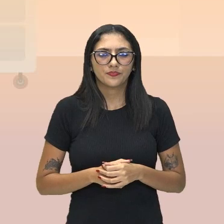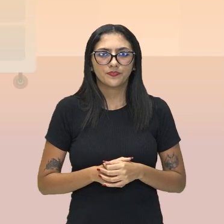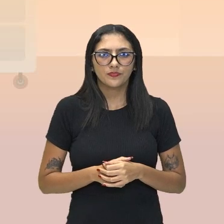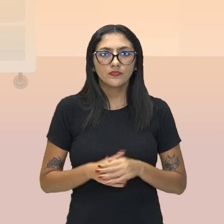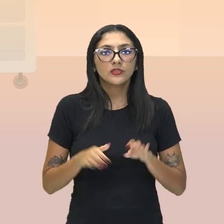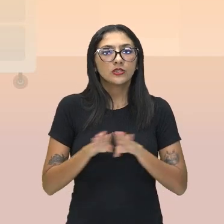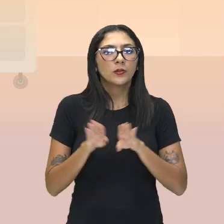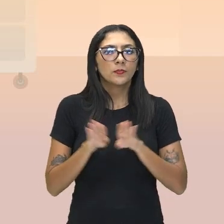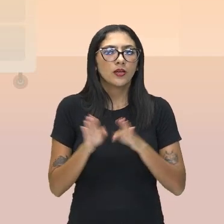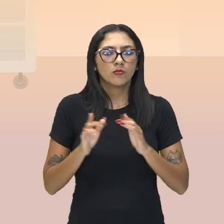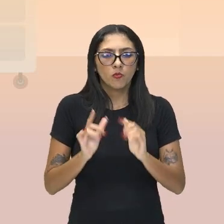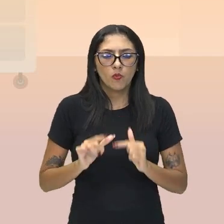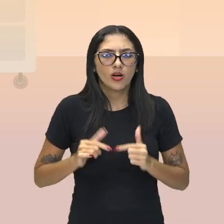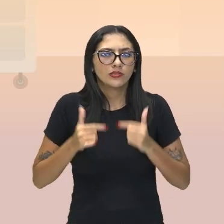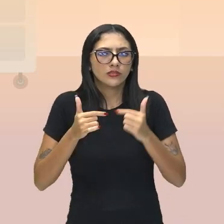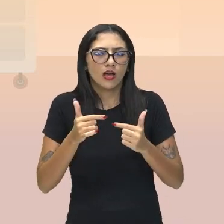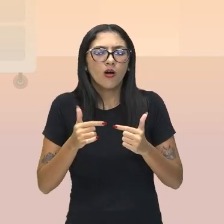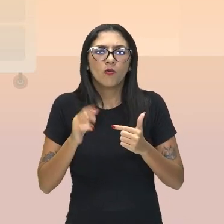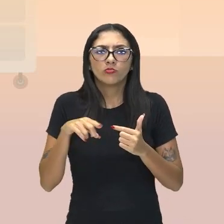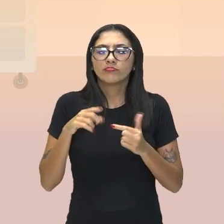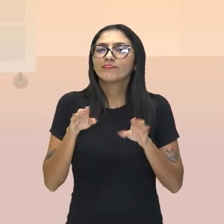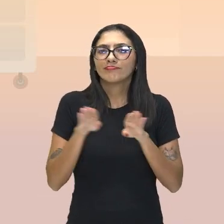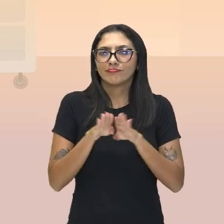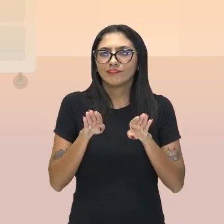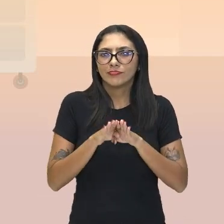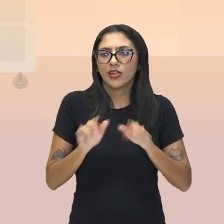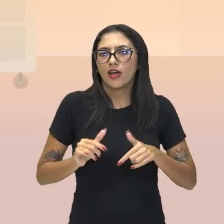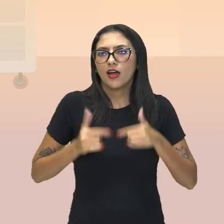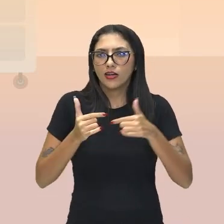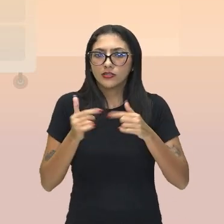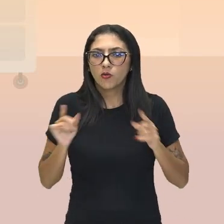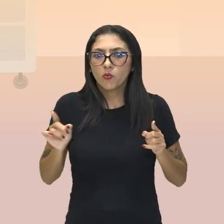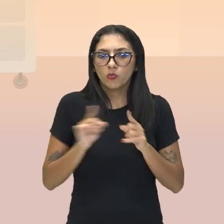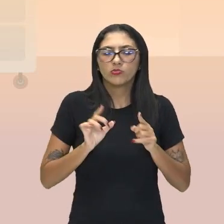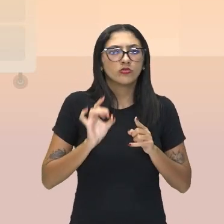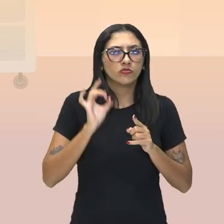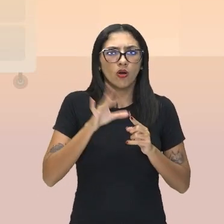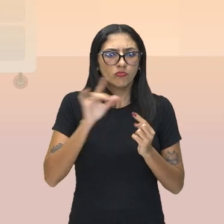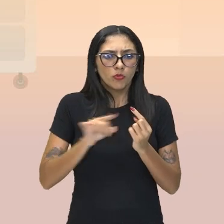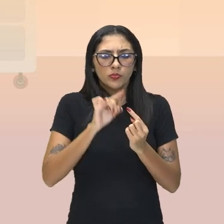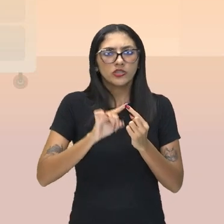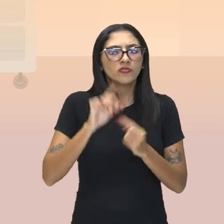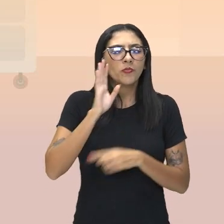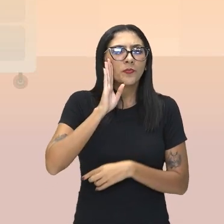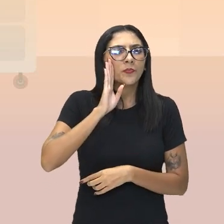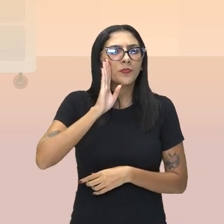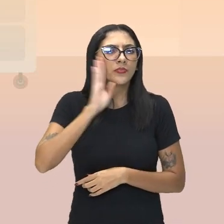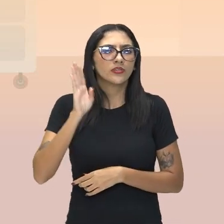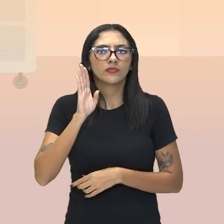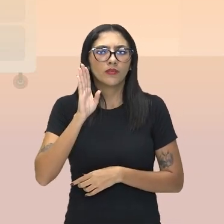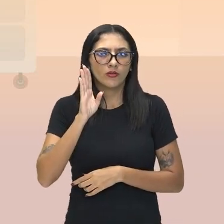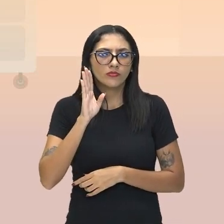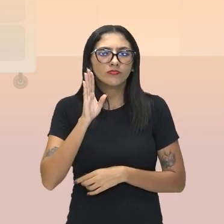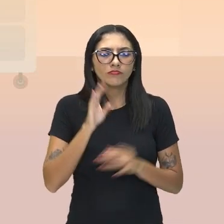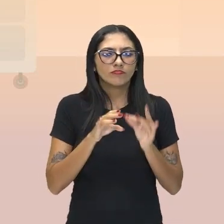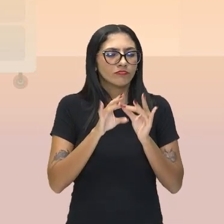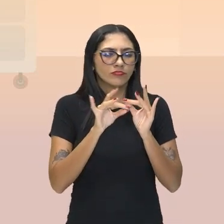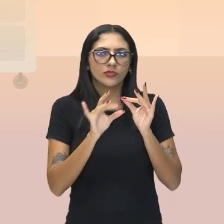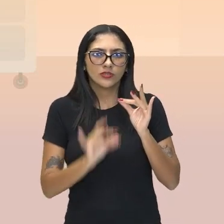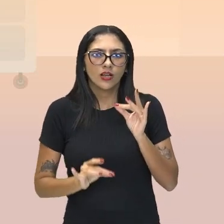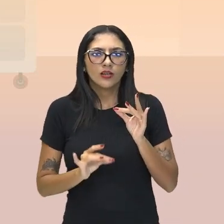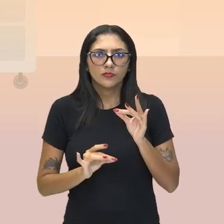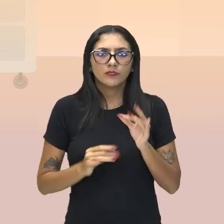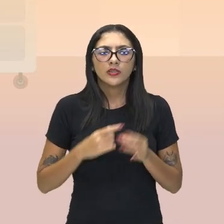ação, uma ação reduzida, né? Ao que realmente importa, tá? É essencial, o que é o essencial e realmente foi